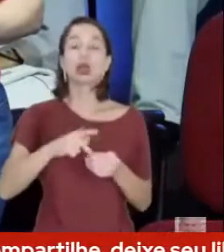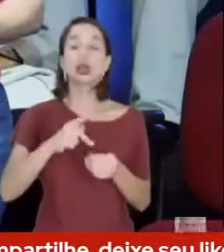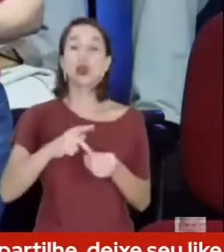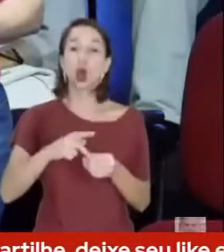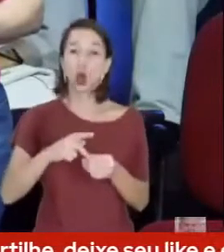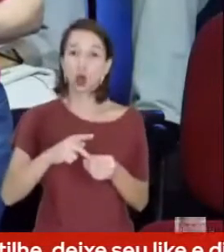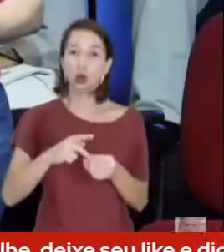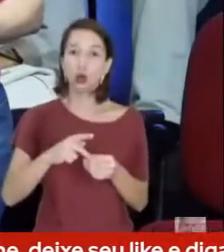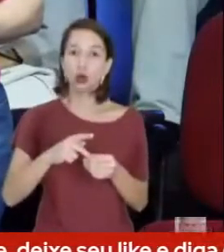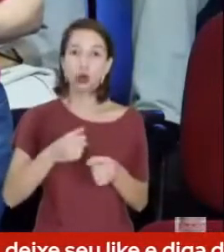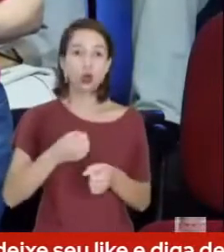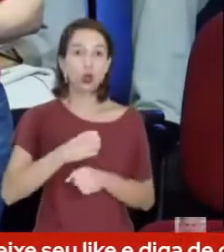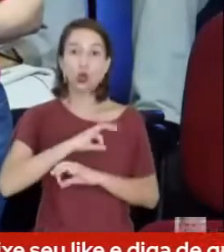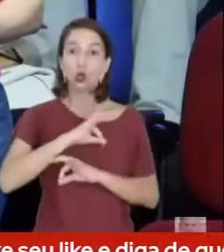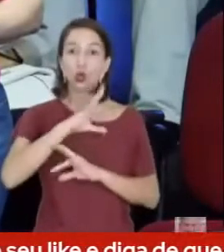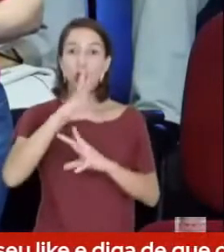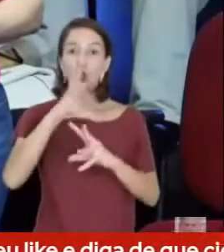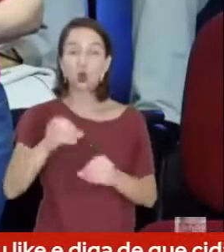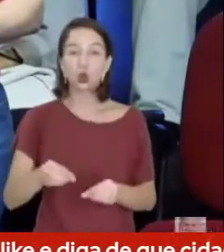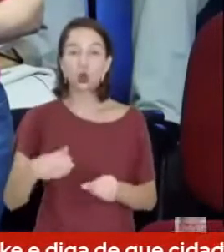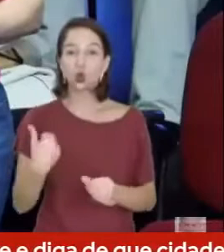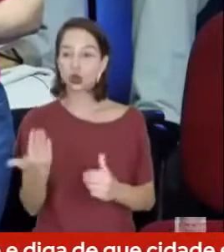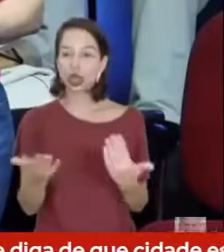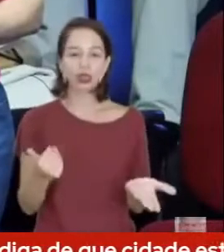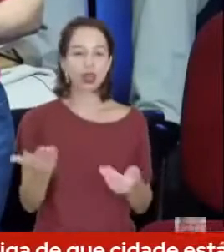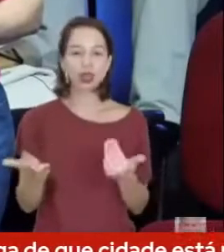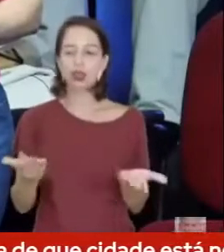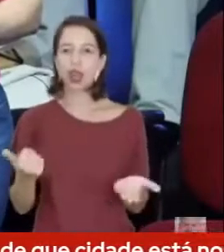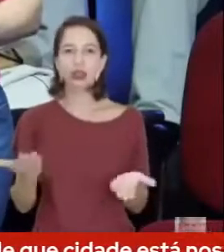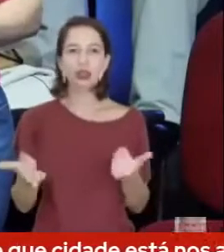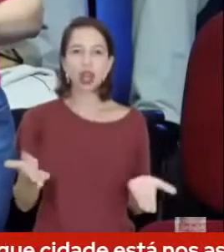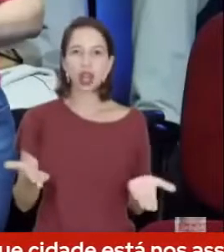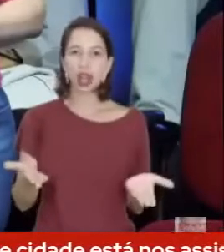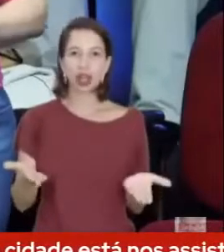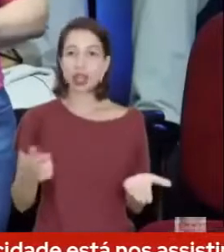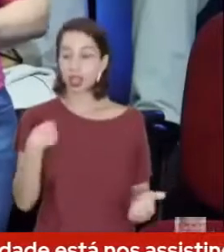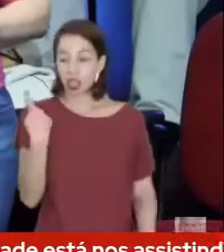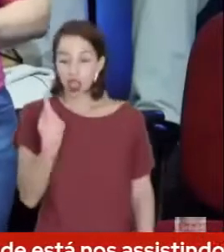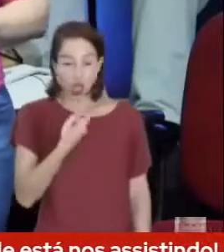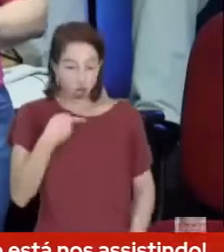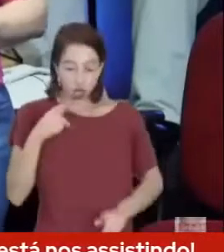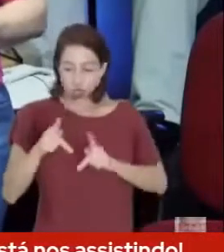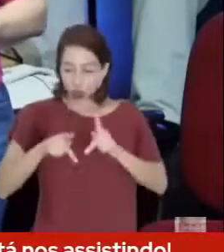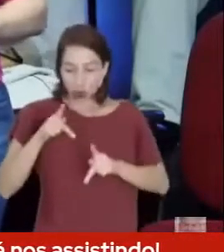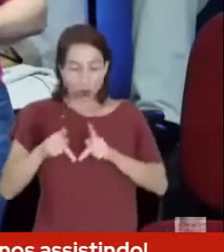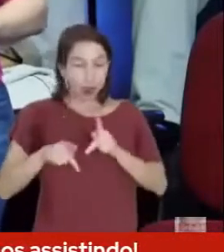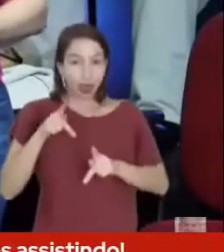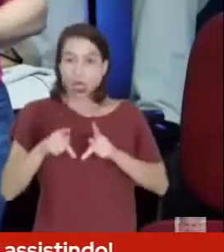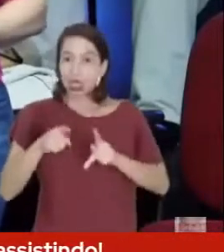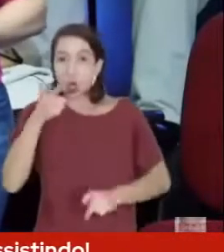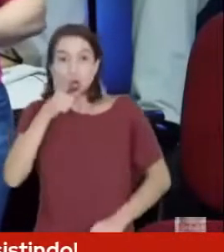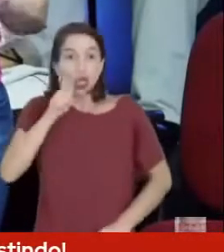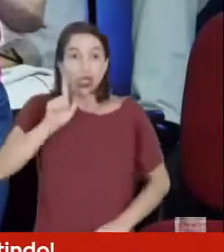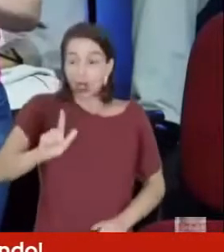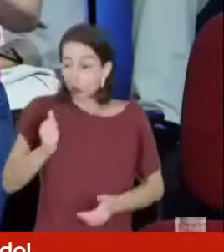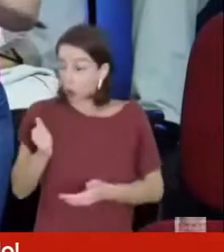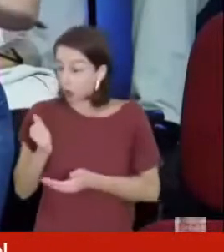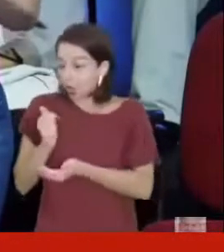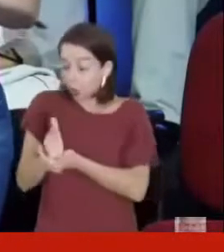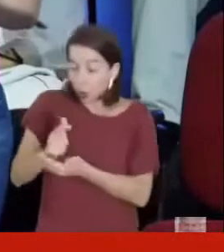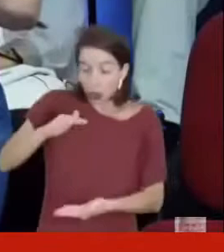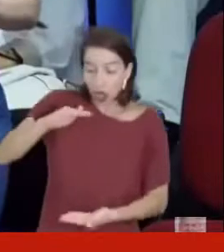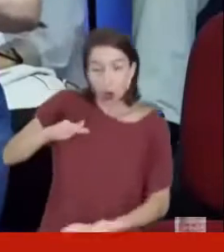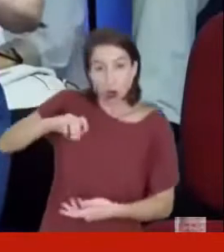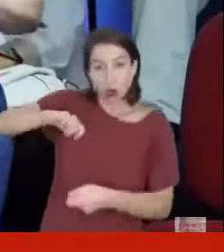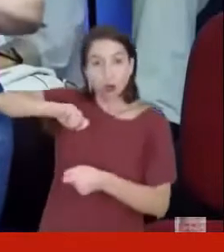de gás. É humanamente possível comprar um botijão de gás no diabo de R$130, abastecer o carro